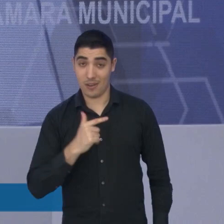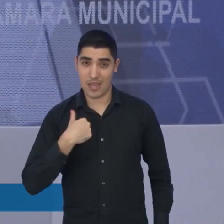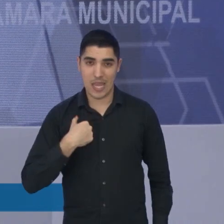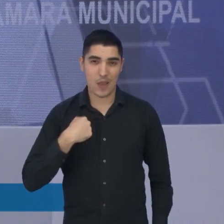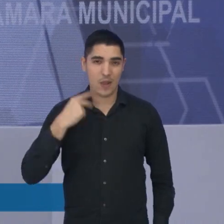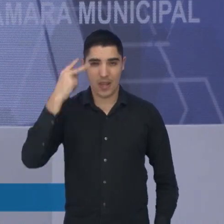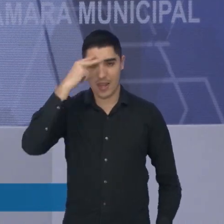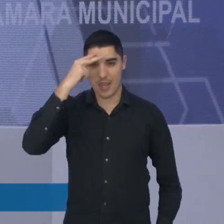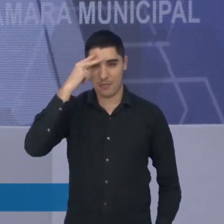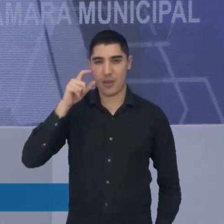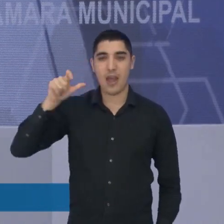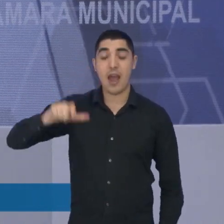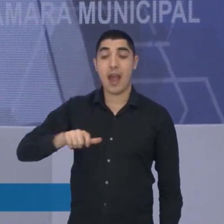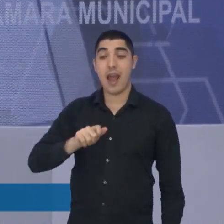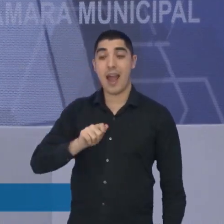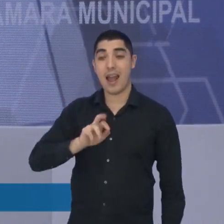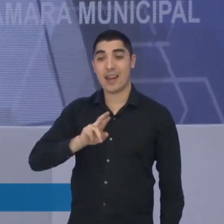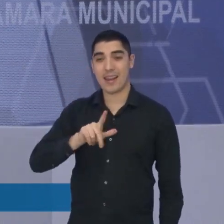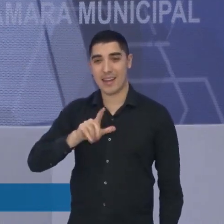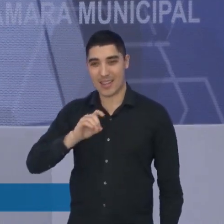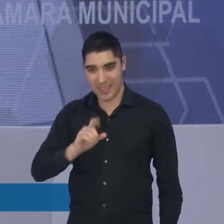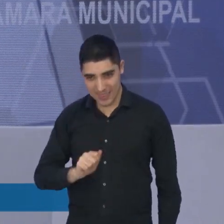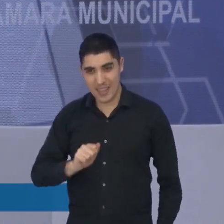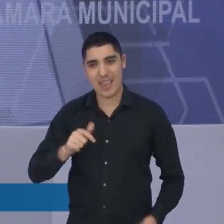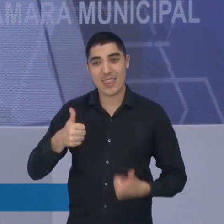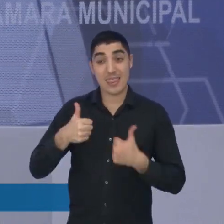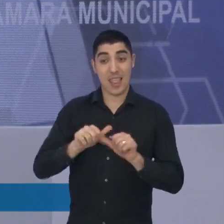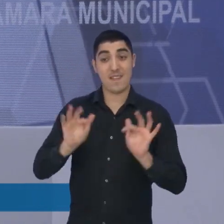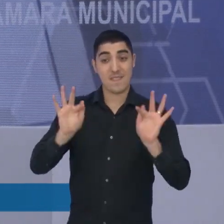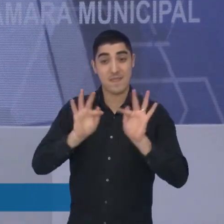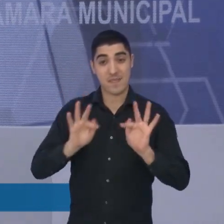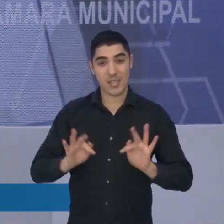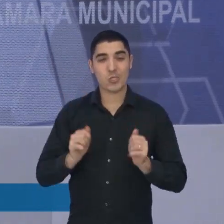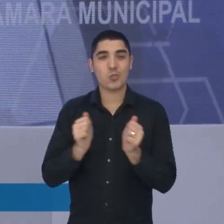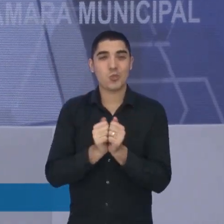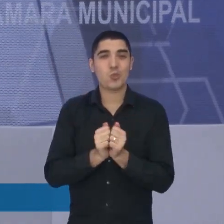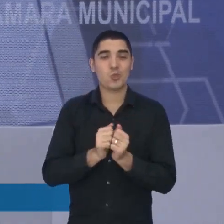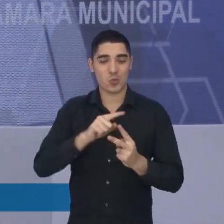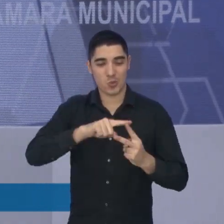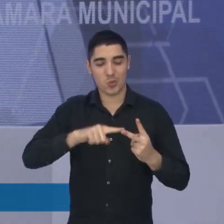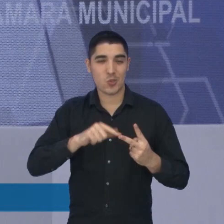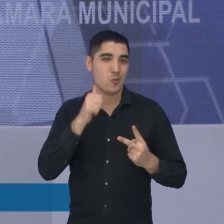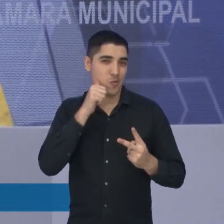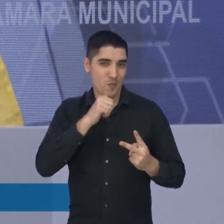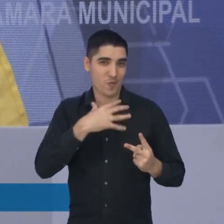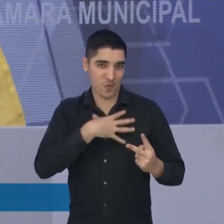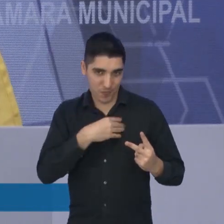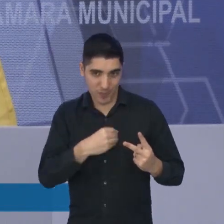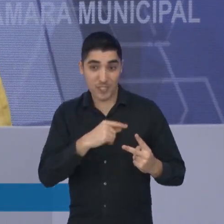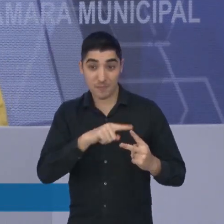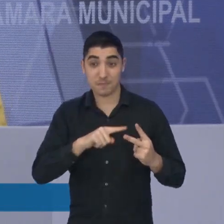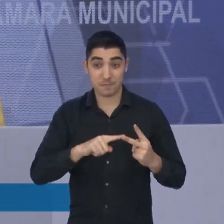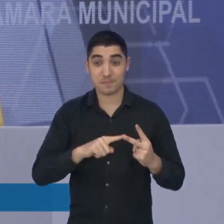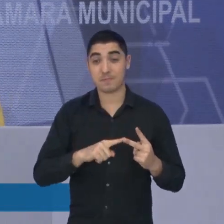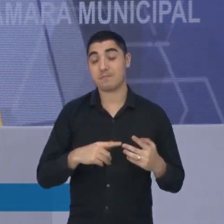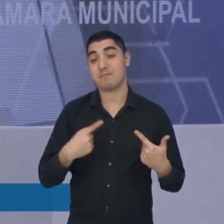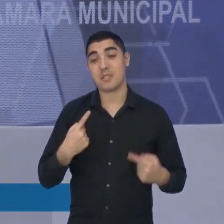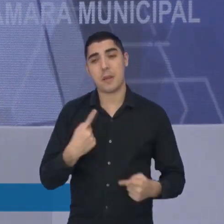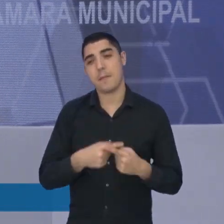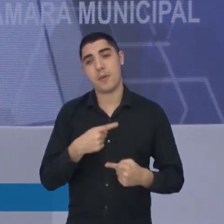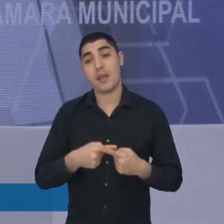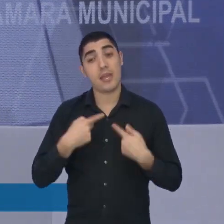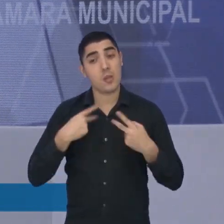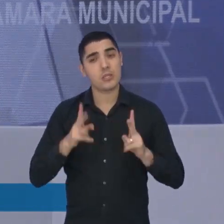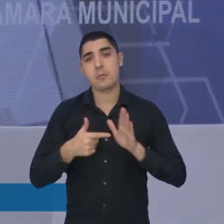Dona Leda deve estar muito feliz com o filhote e a filhota Miriam, que está aqui, porque eu digo sempre que